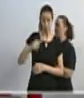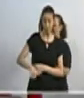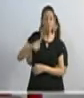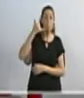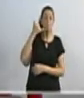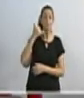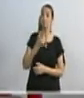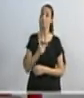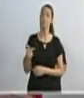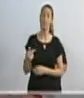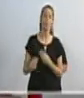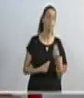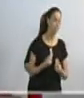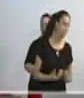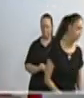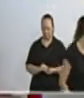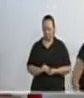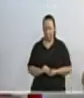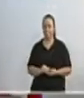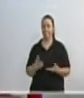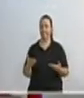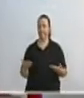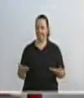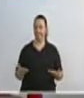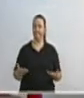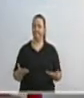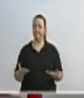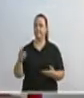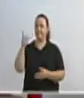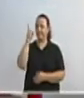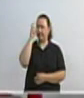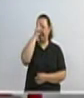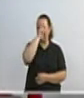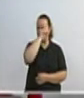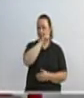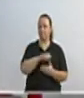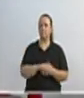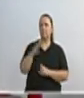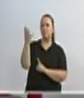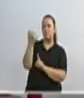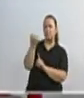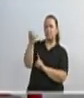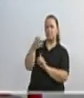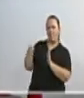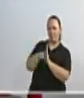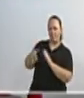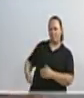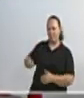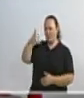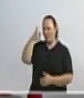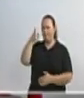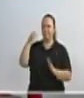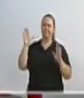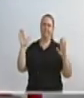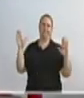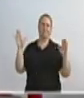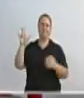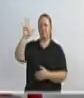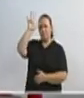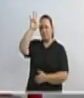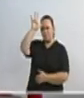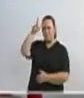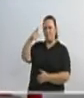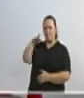pleno 2017. Fica difícil. Antenas de celular, então, nem vamos falar, né? É Progresso, é Vila